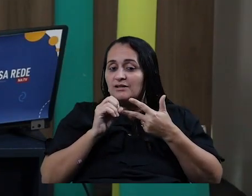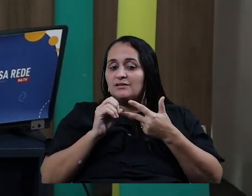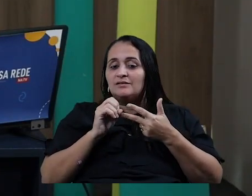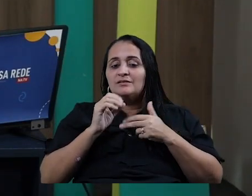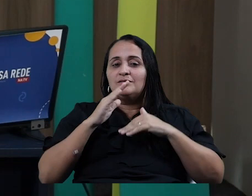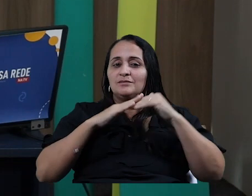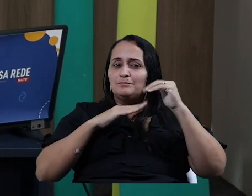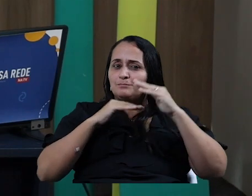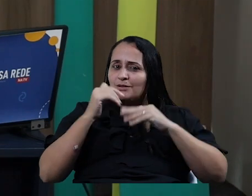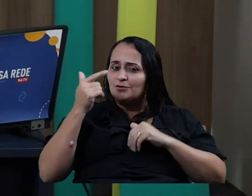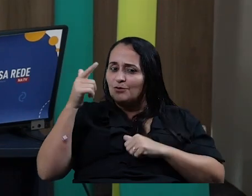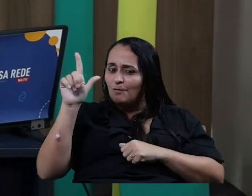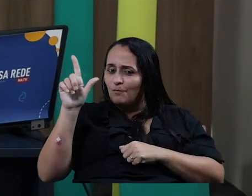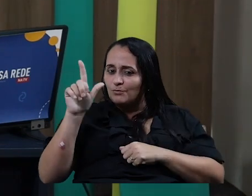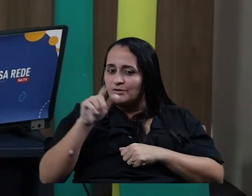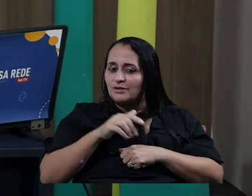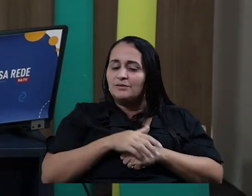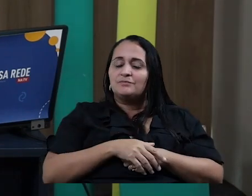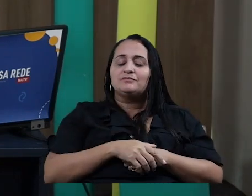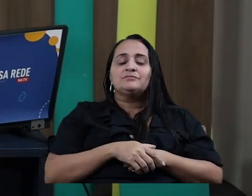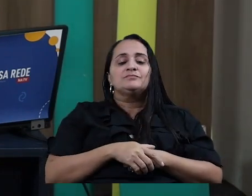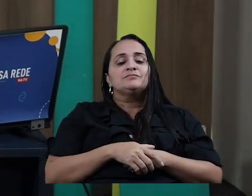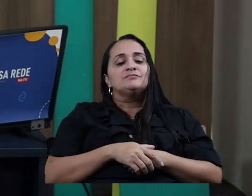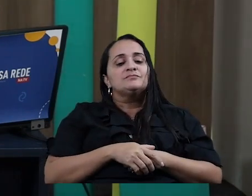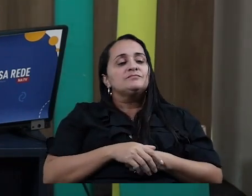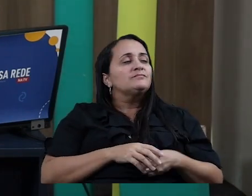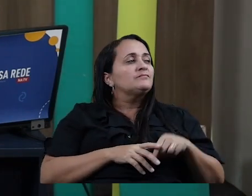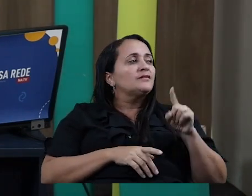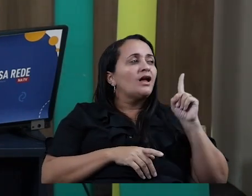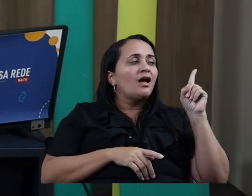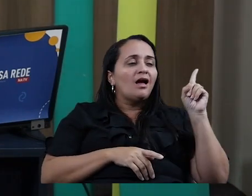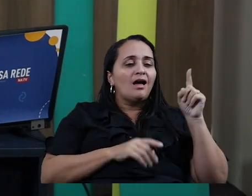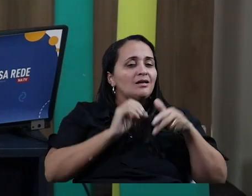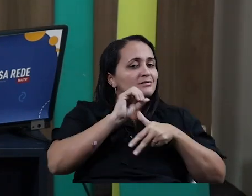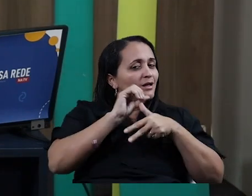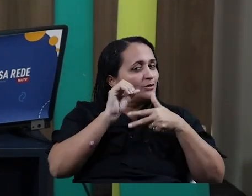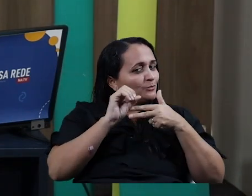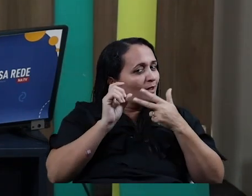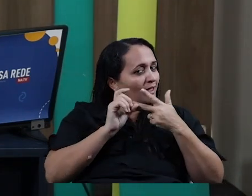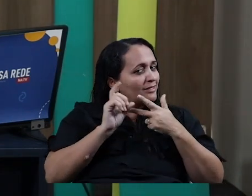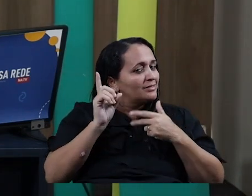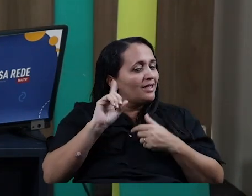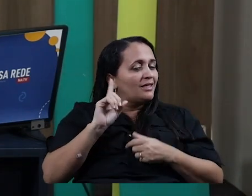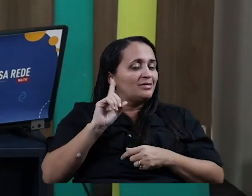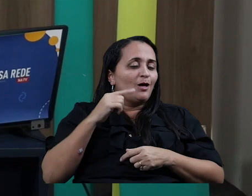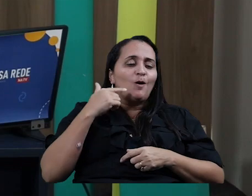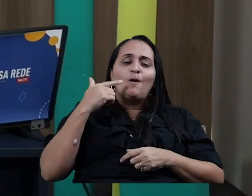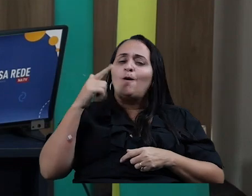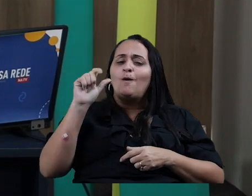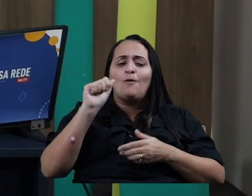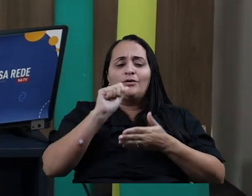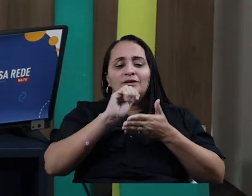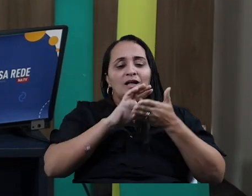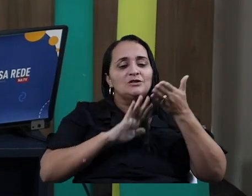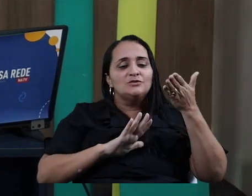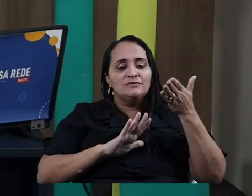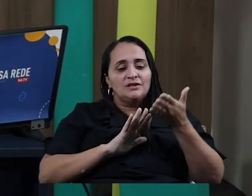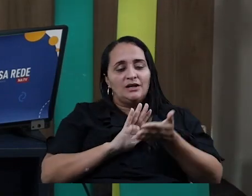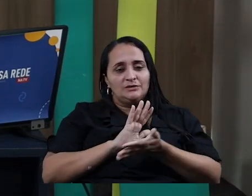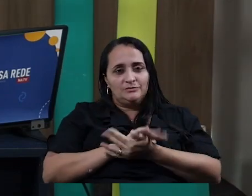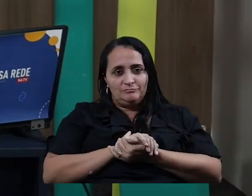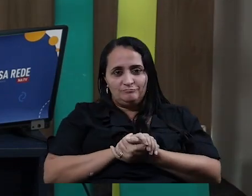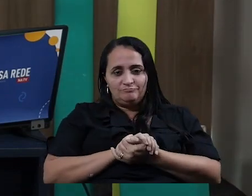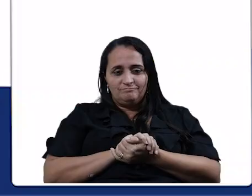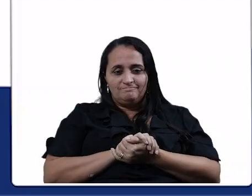perder a prática, vamos para outra questão. Essa daqui é mais tranquila, não é do Enem, não. É de uma tarefa lá que a gente passou